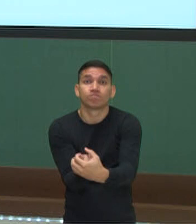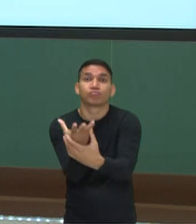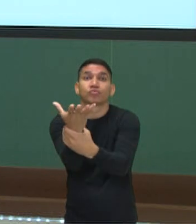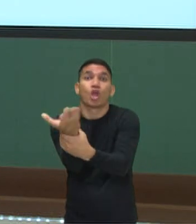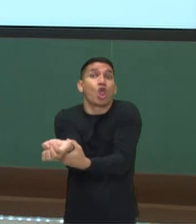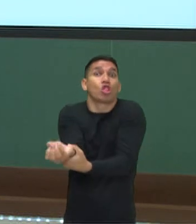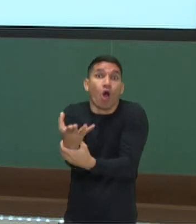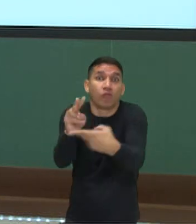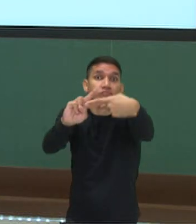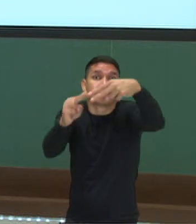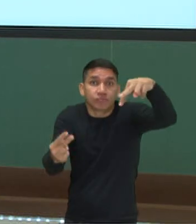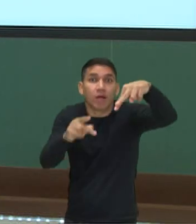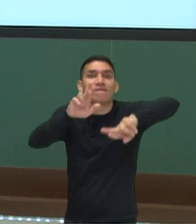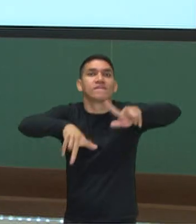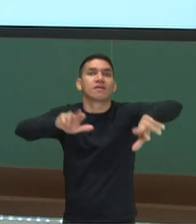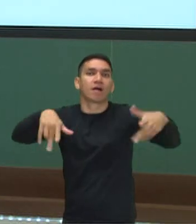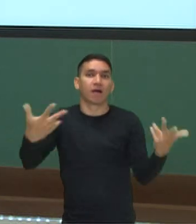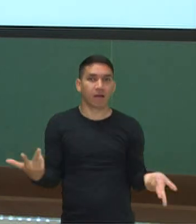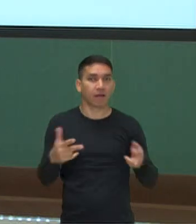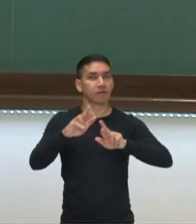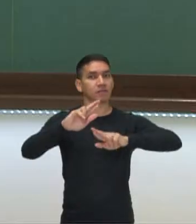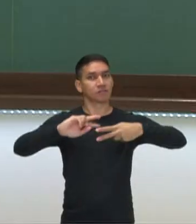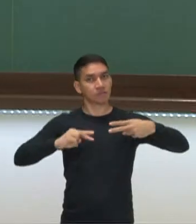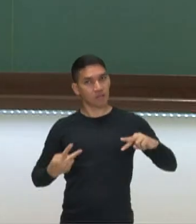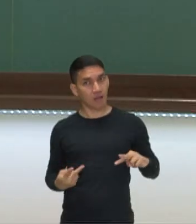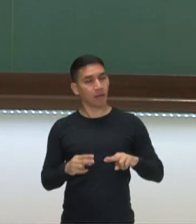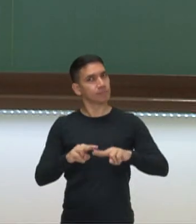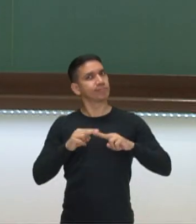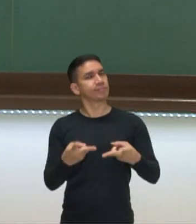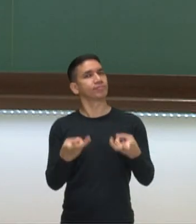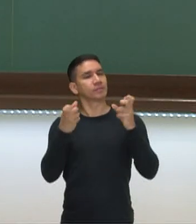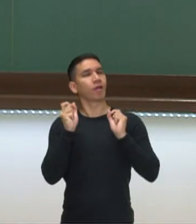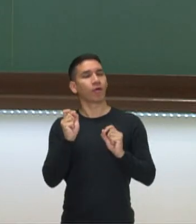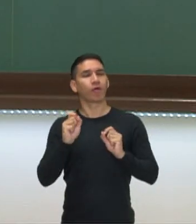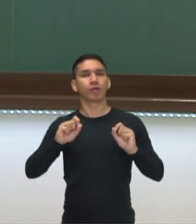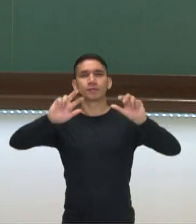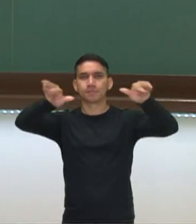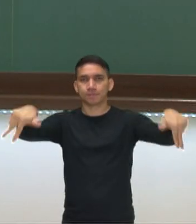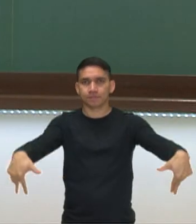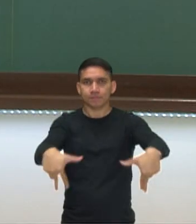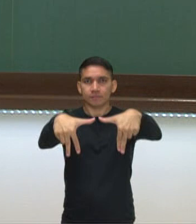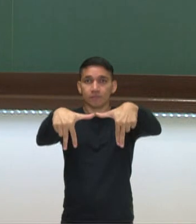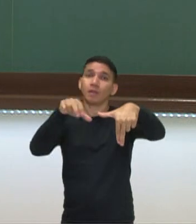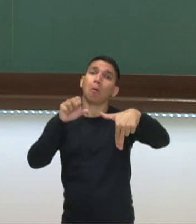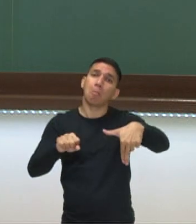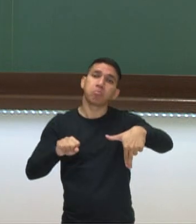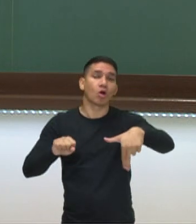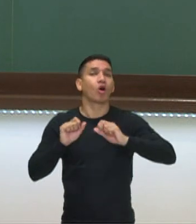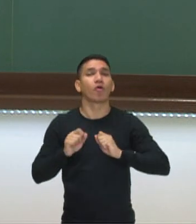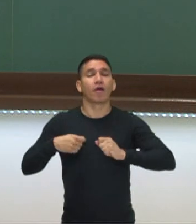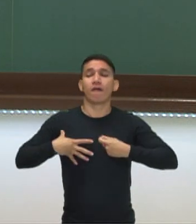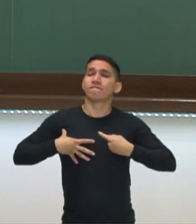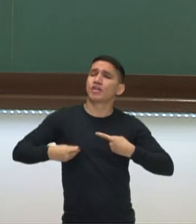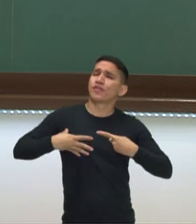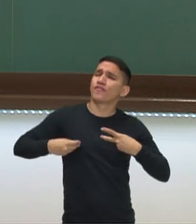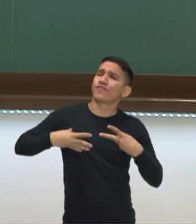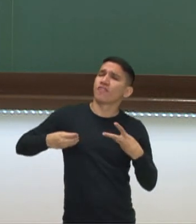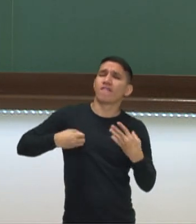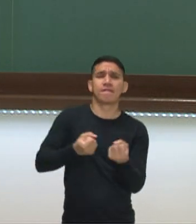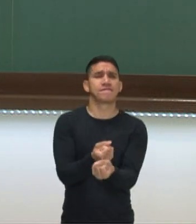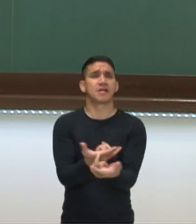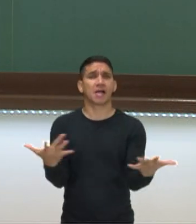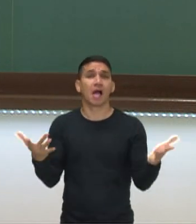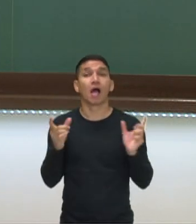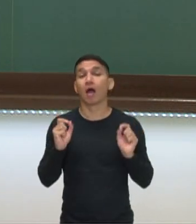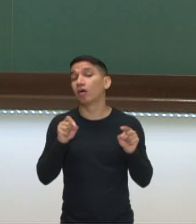a variabilidade genética. Então, olha só um casal. Eles podem ter vários filhos e ainda